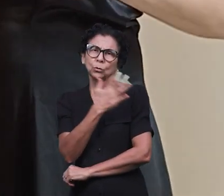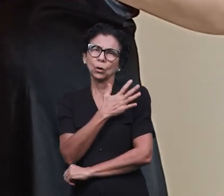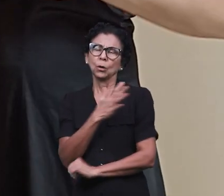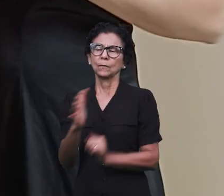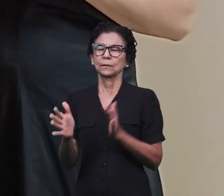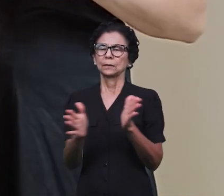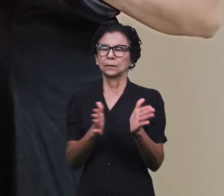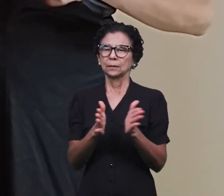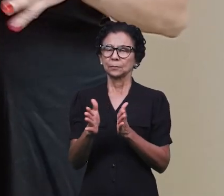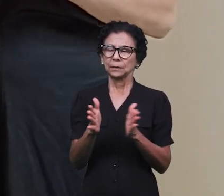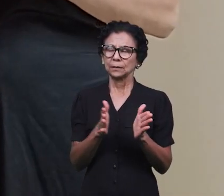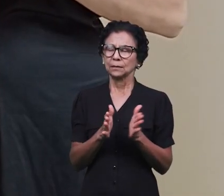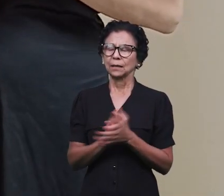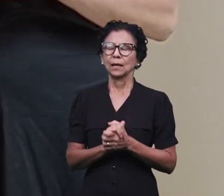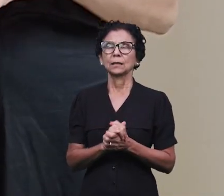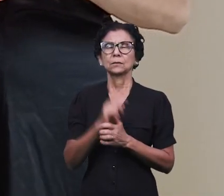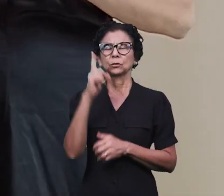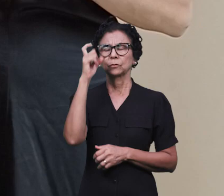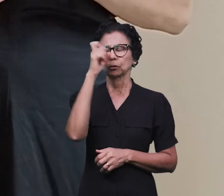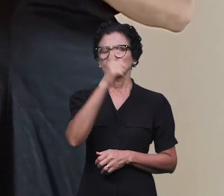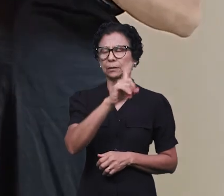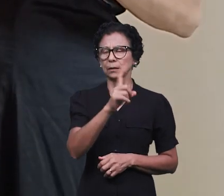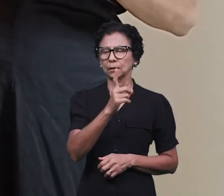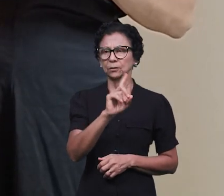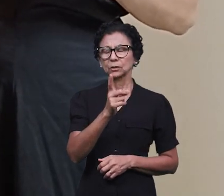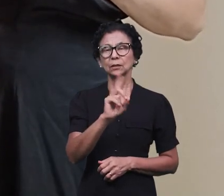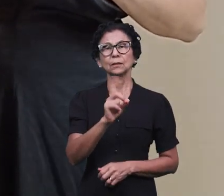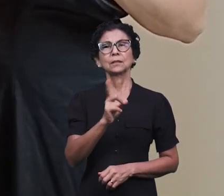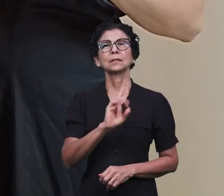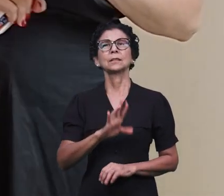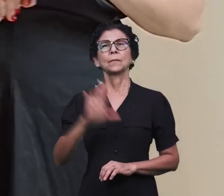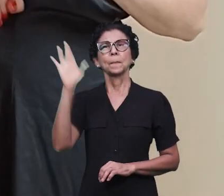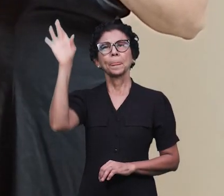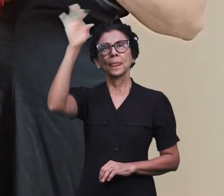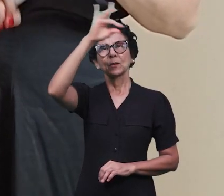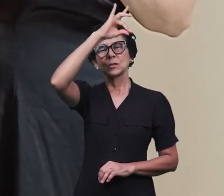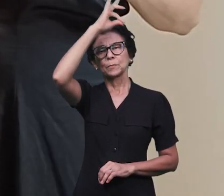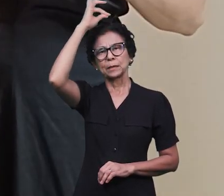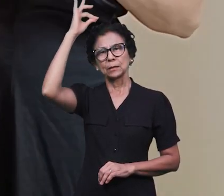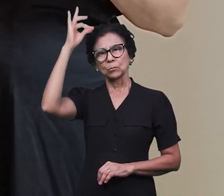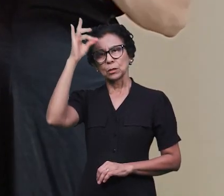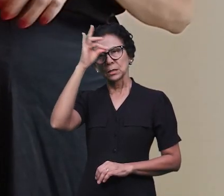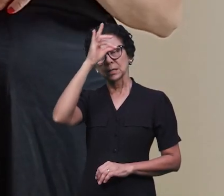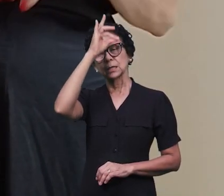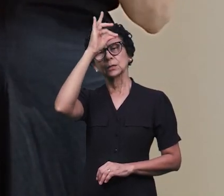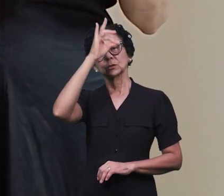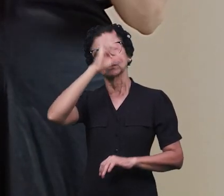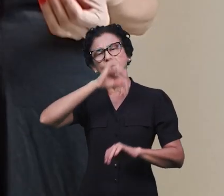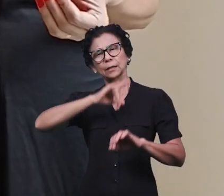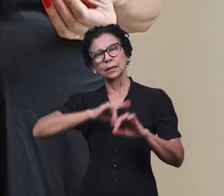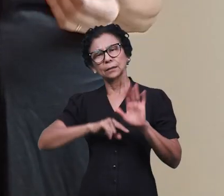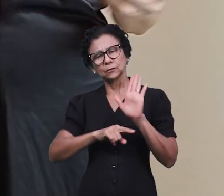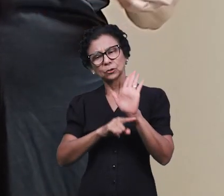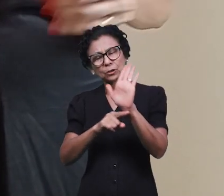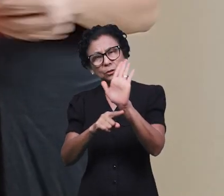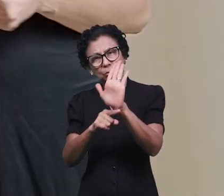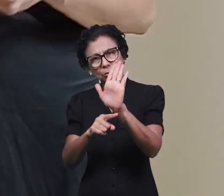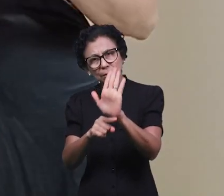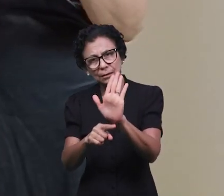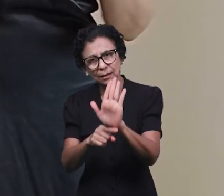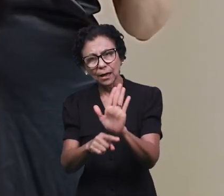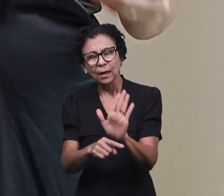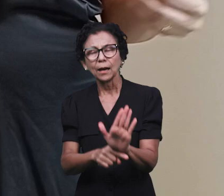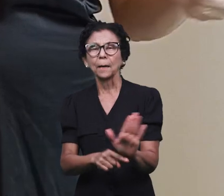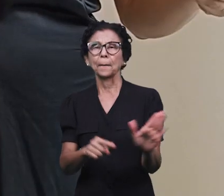dificuldade, não tem problema nenhum. O Espírito Santo vai auxiliar a irmã na compreensão daquilo que é melhor para o aluno. Nós temos